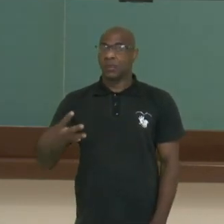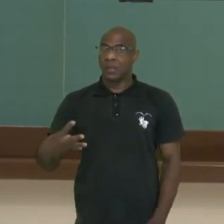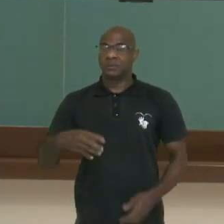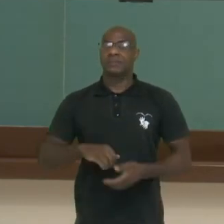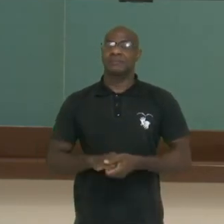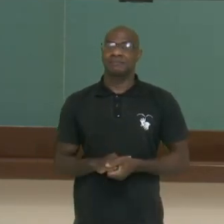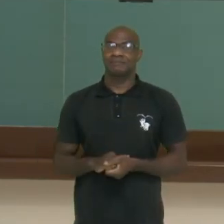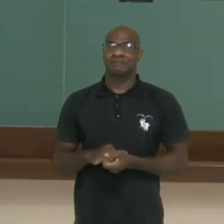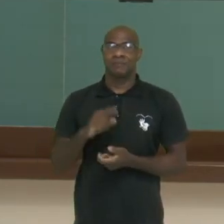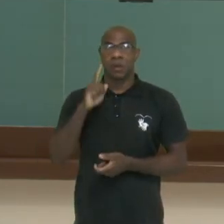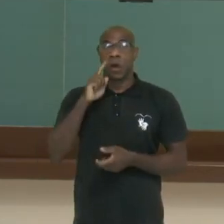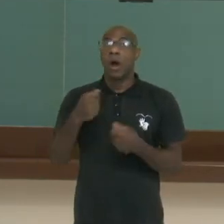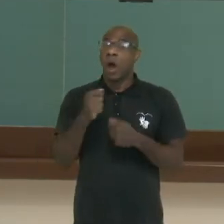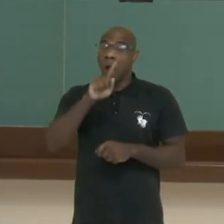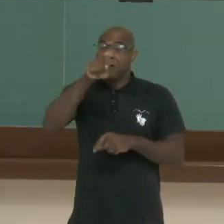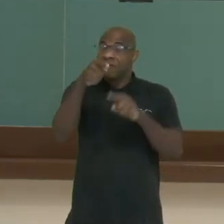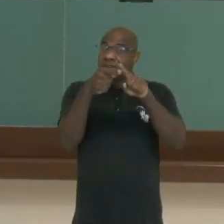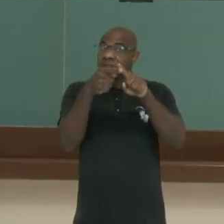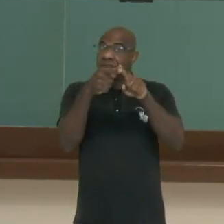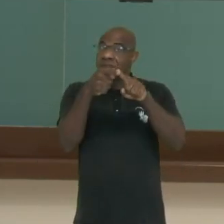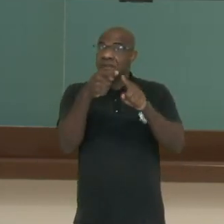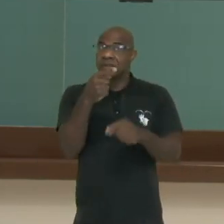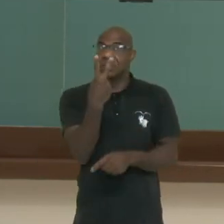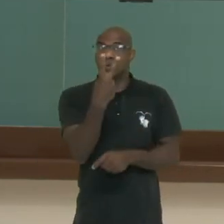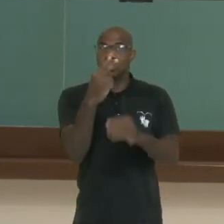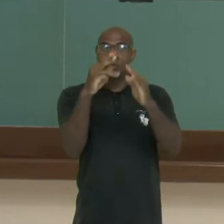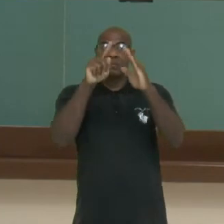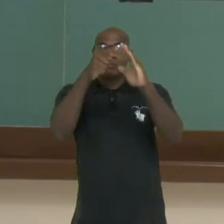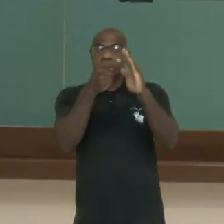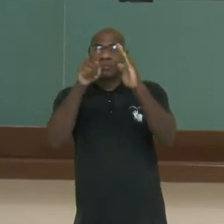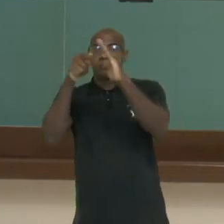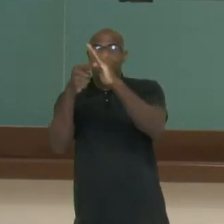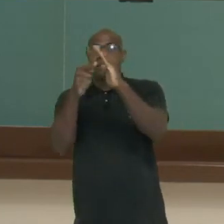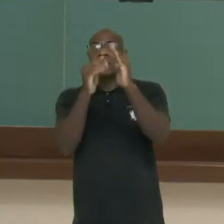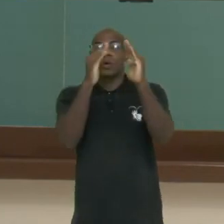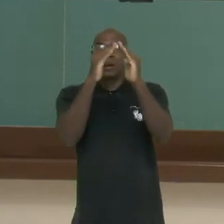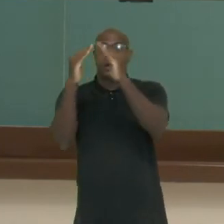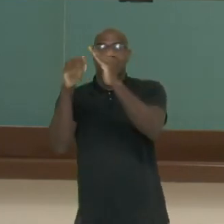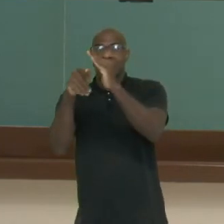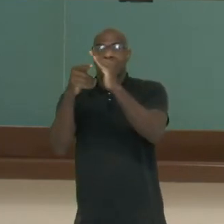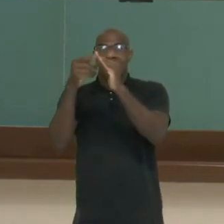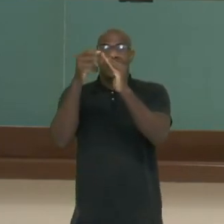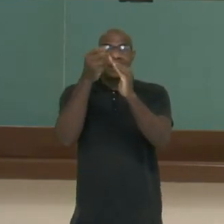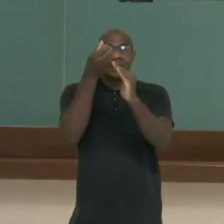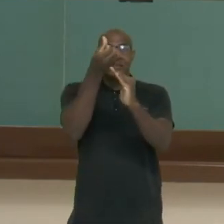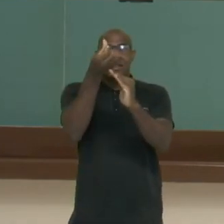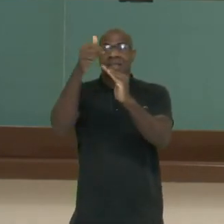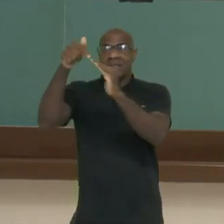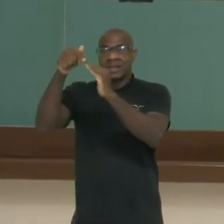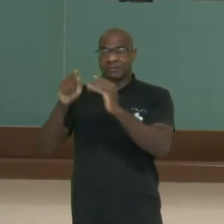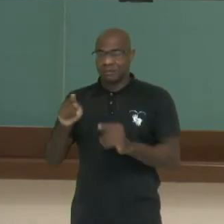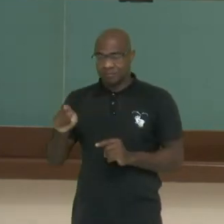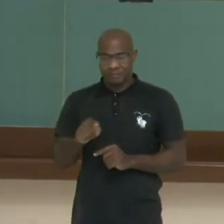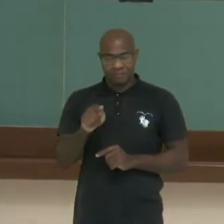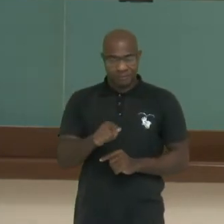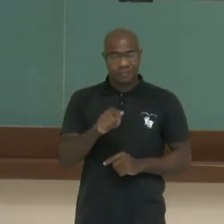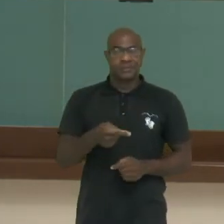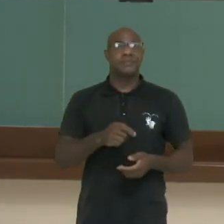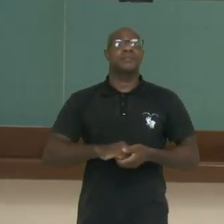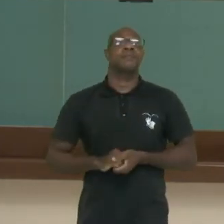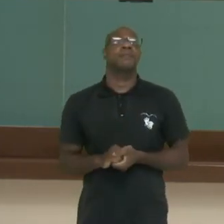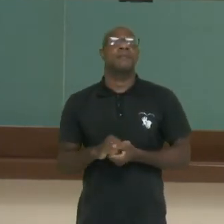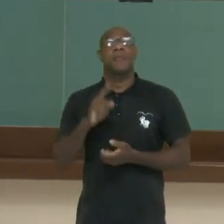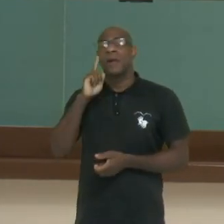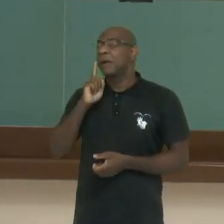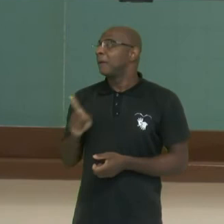Olha o posicionamento da vírgula, tenho 2 casinhas, depois do 2, volto ali, 2, tá bom? A mesma ideia, também